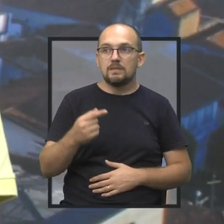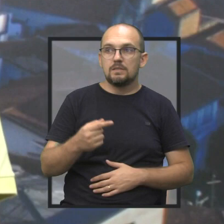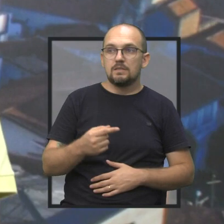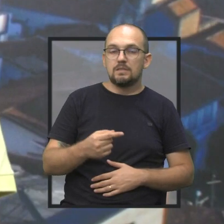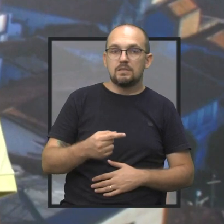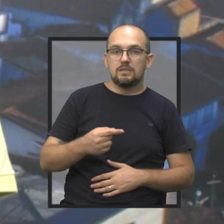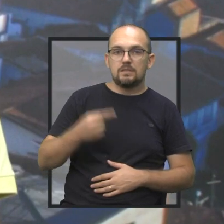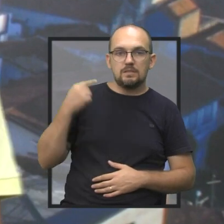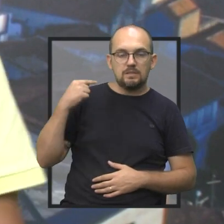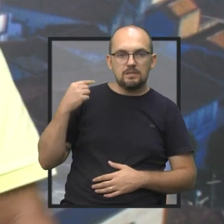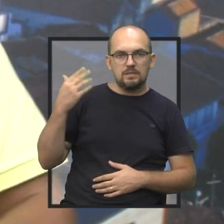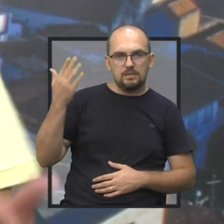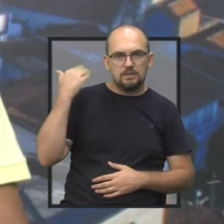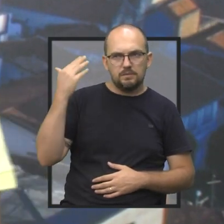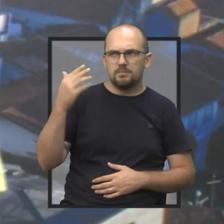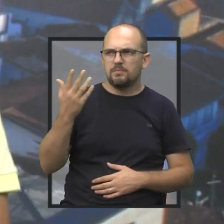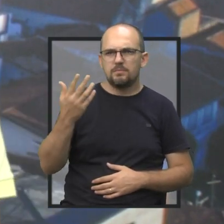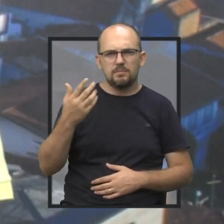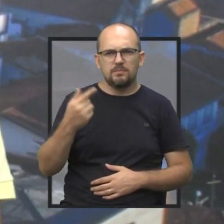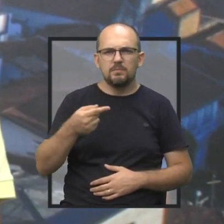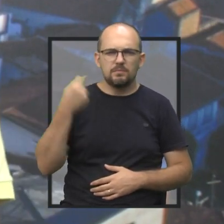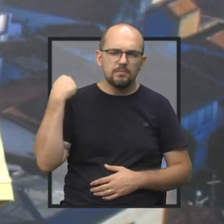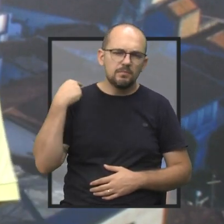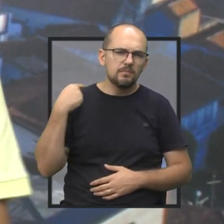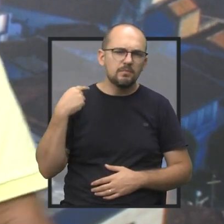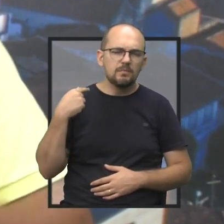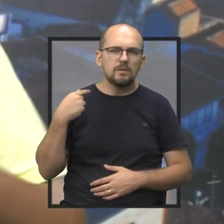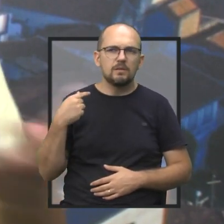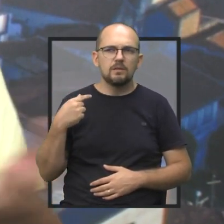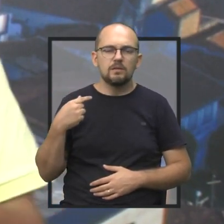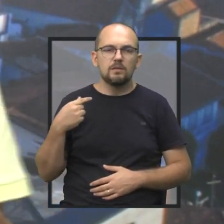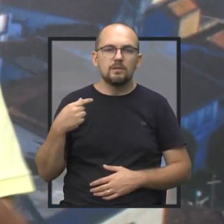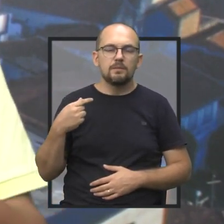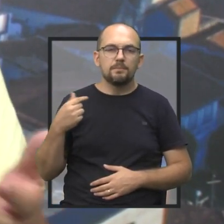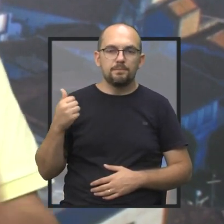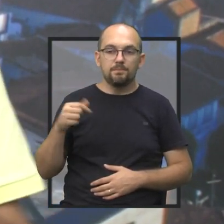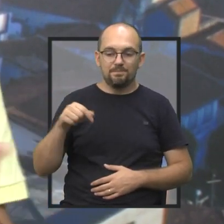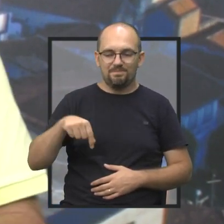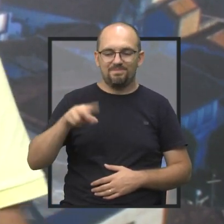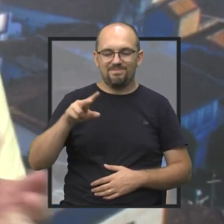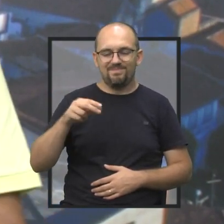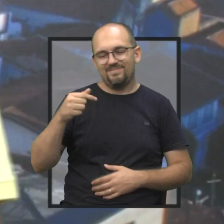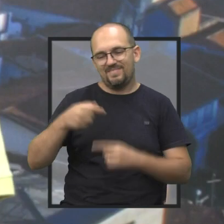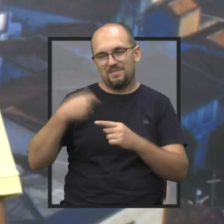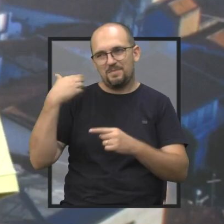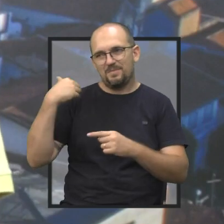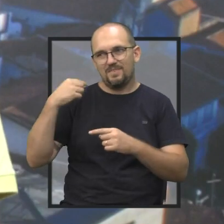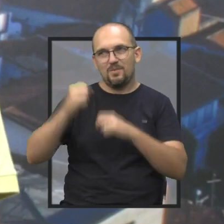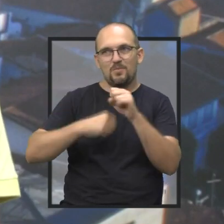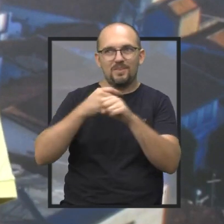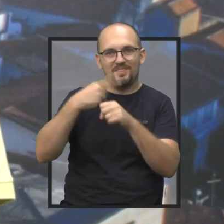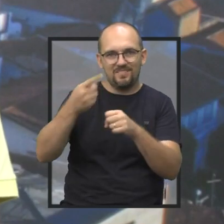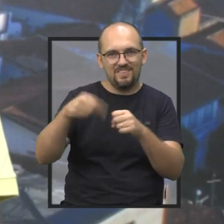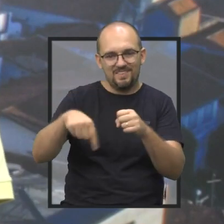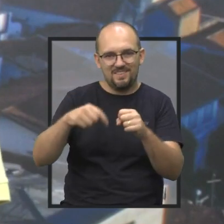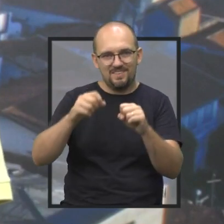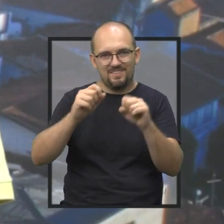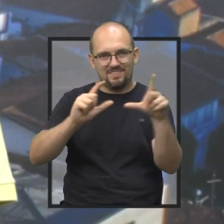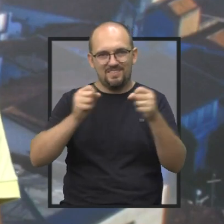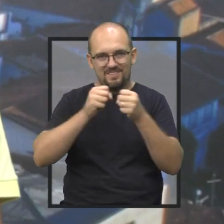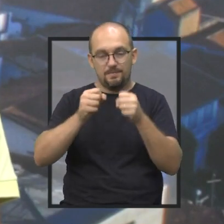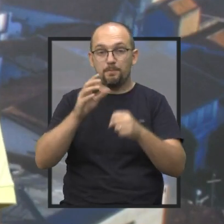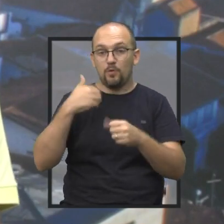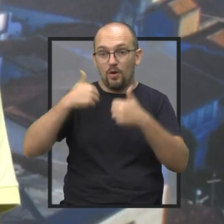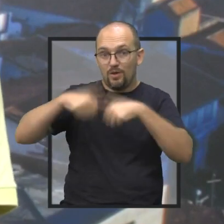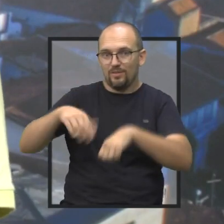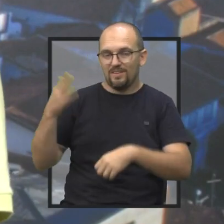passada, né, falo semana passada porque ocorreu, que esse programa vai ser exibido, né, o ano que vem, né? Mas pra você ter uma noção, eu